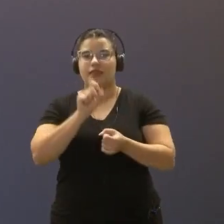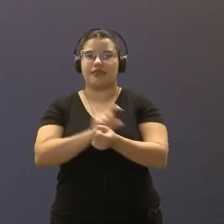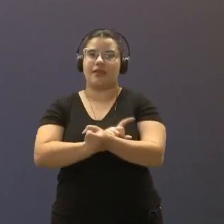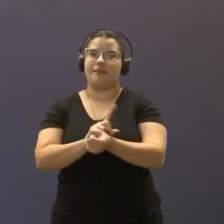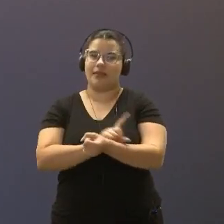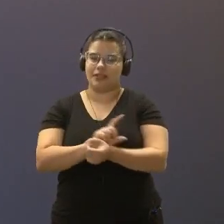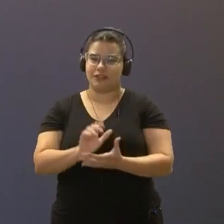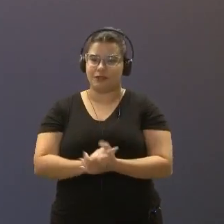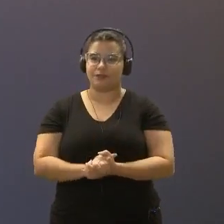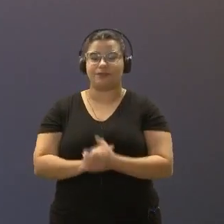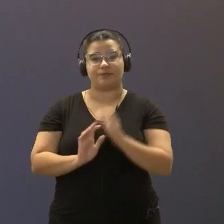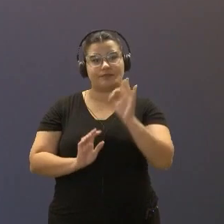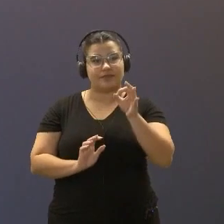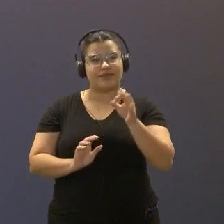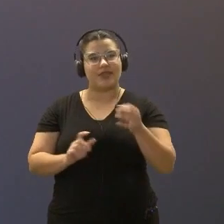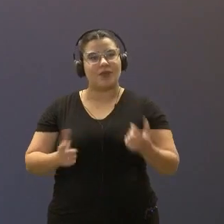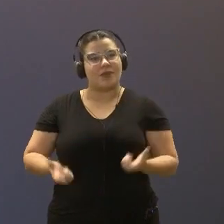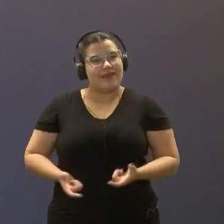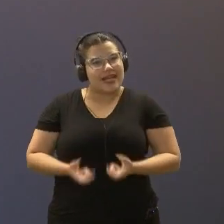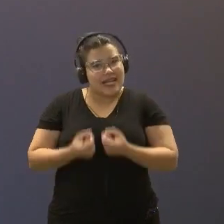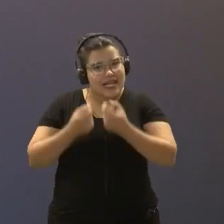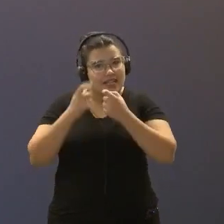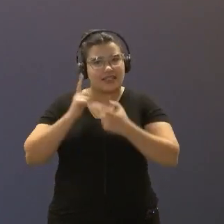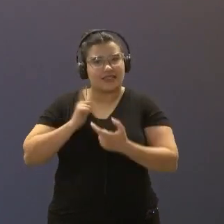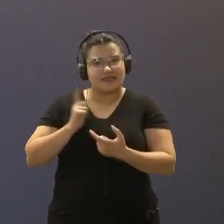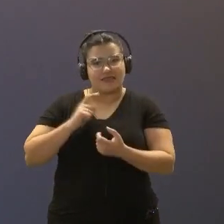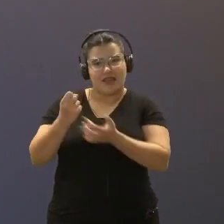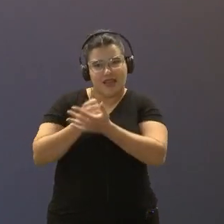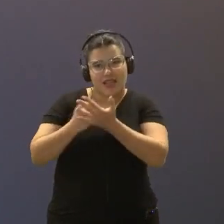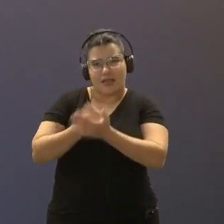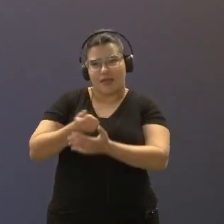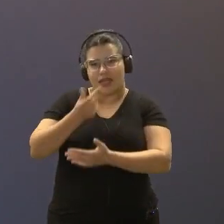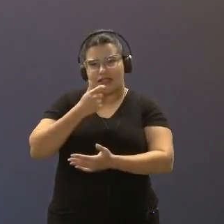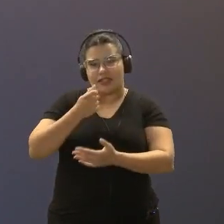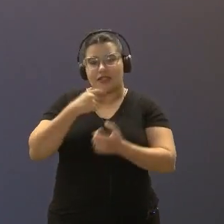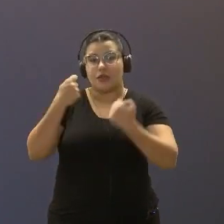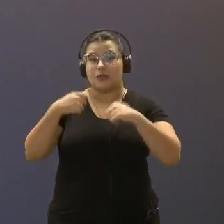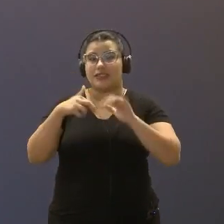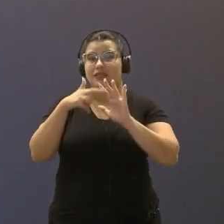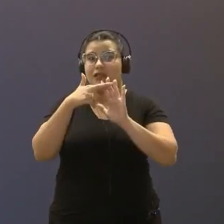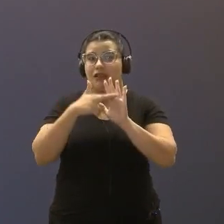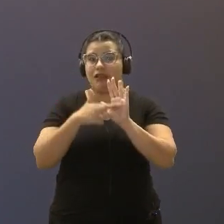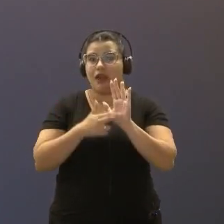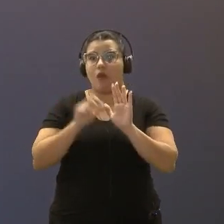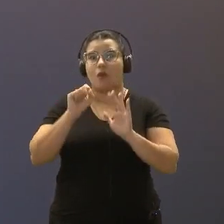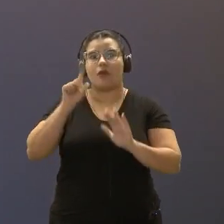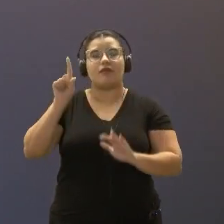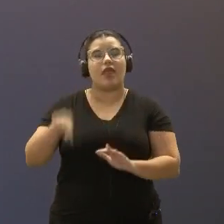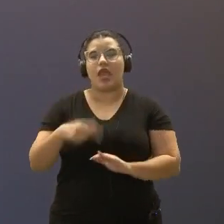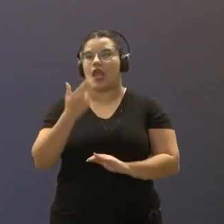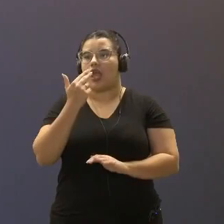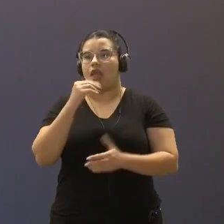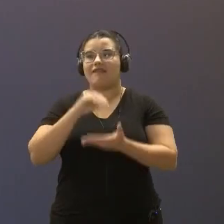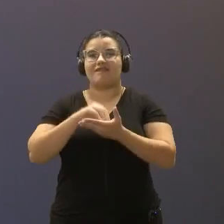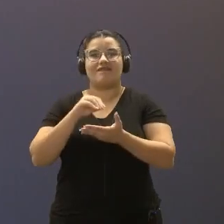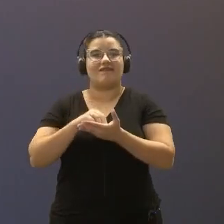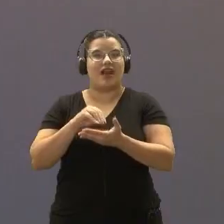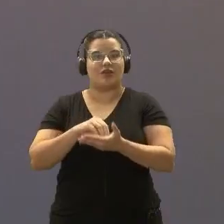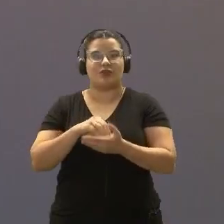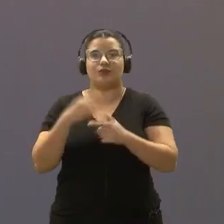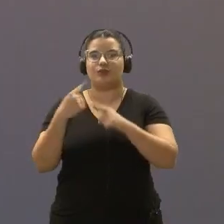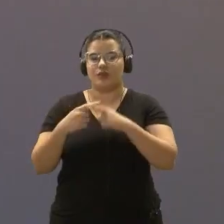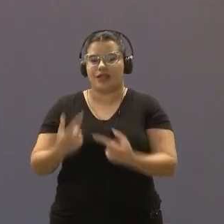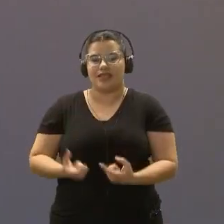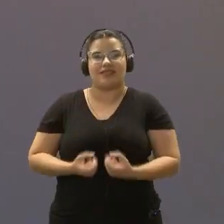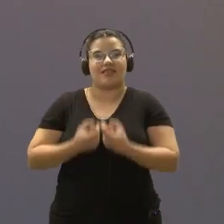O paciente com câncer em quimioterapia, ele tem que, via de regra, ser considerado um desnutrido no minuto em que você descobre que ele tem câncer e